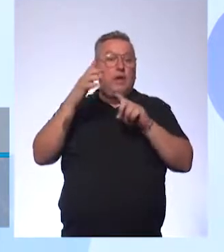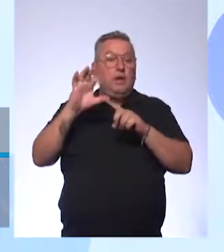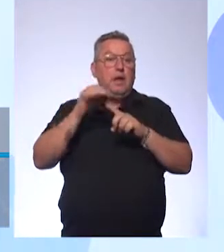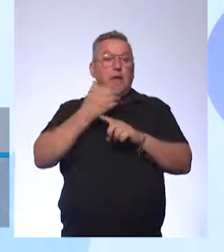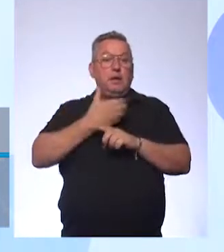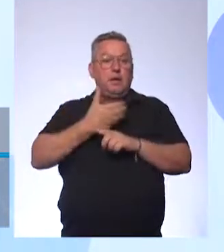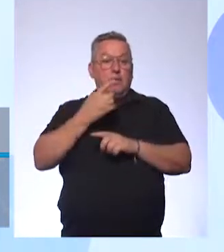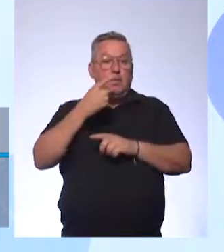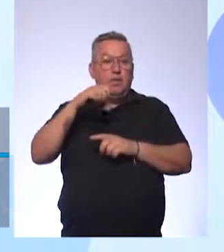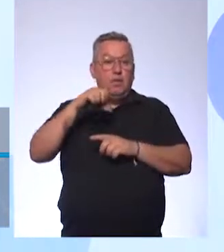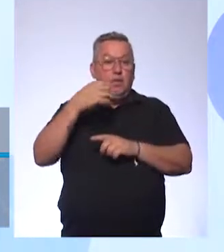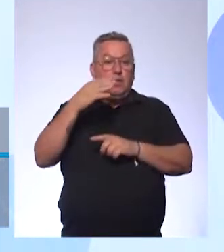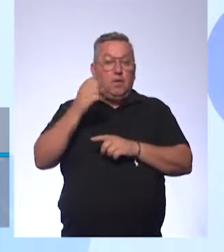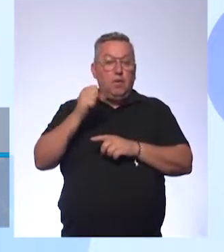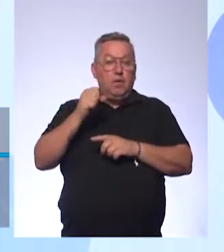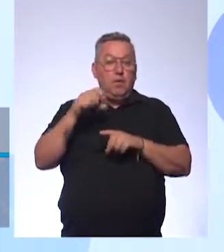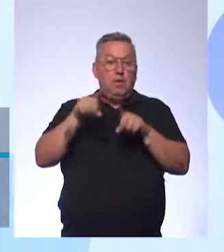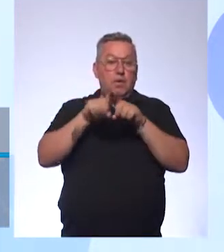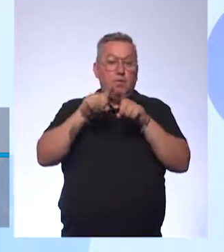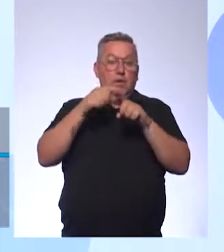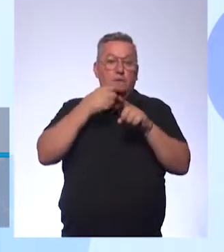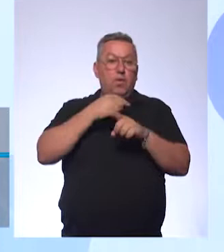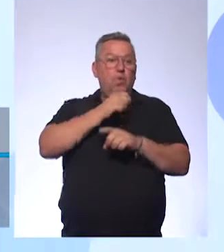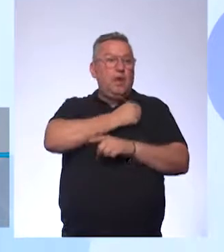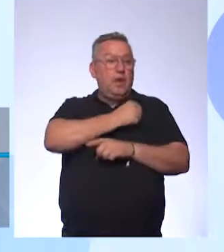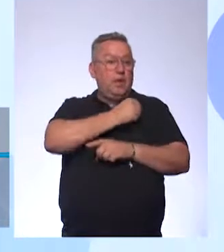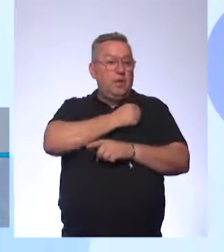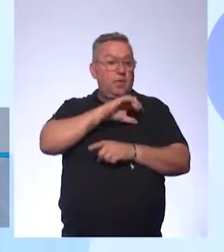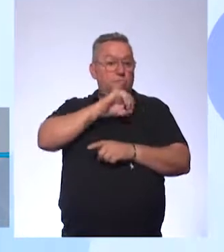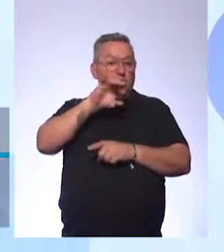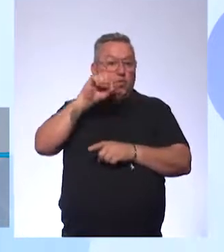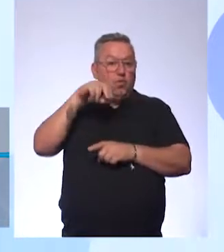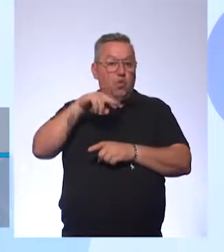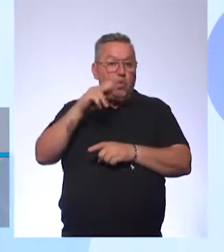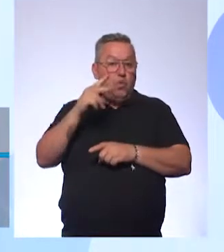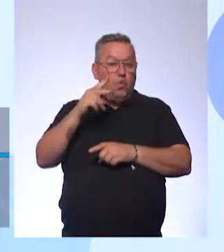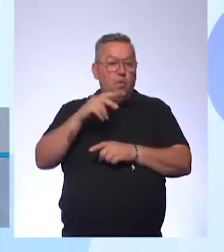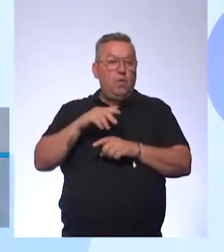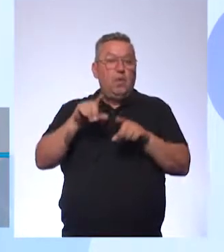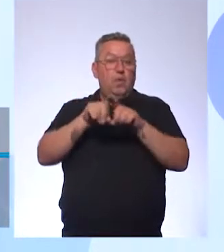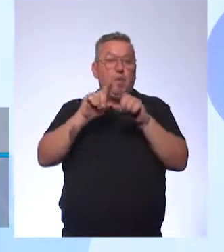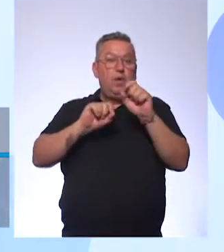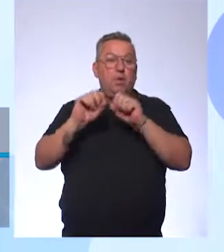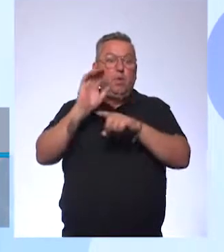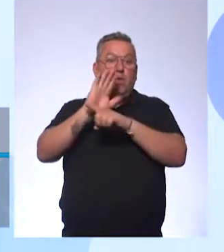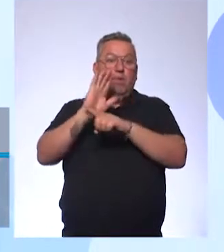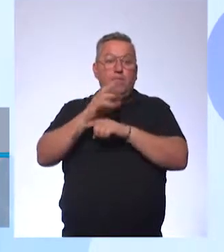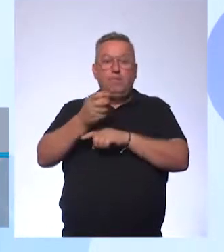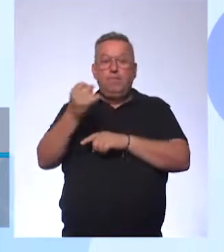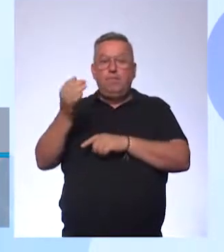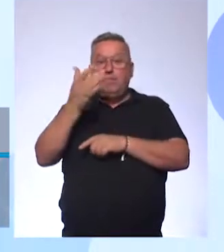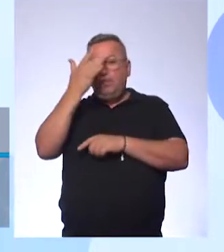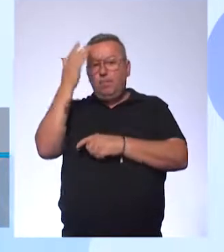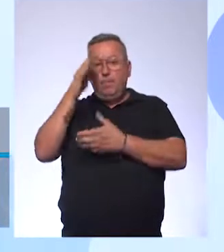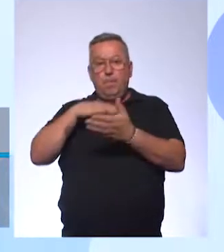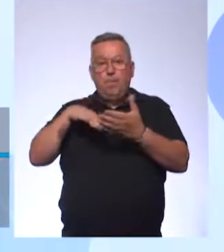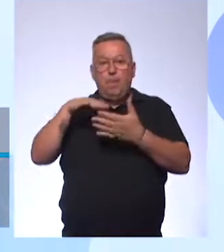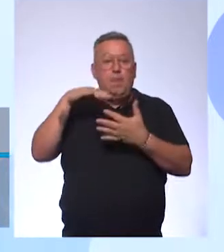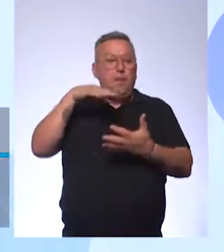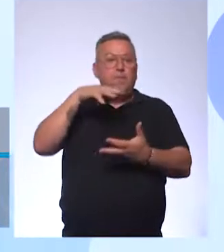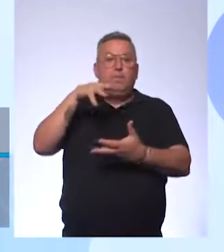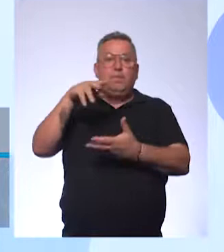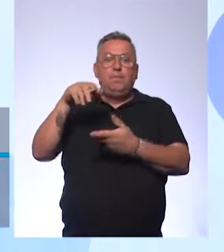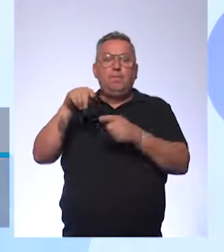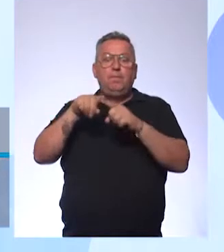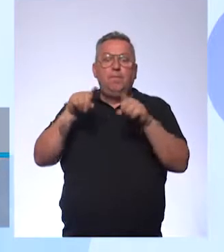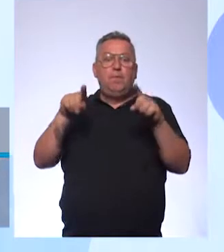e esboçada pelo canadense John Peters Humphrey, contando também com a ajuda de várias pessoas de todo o mundo.